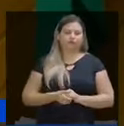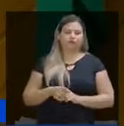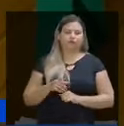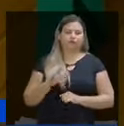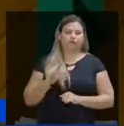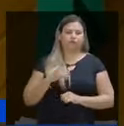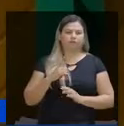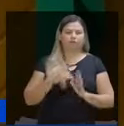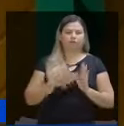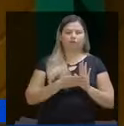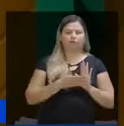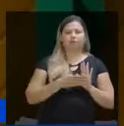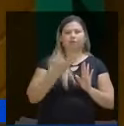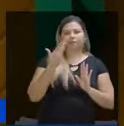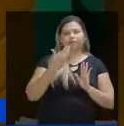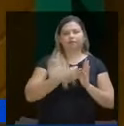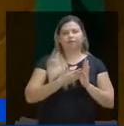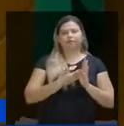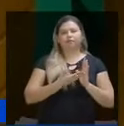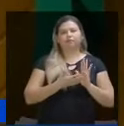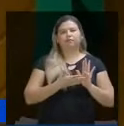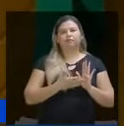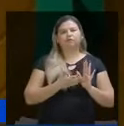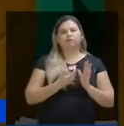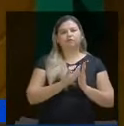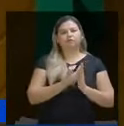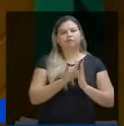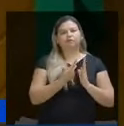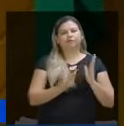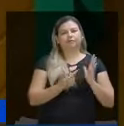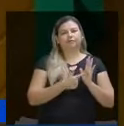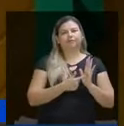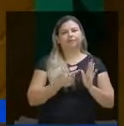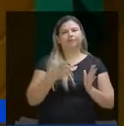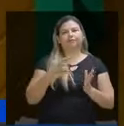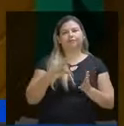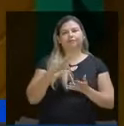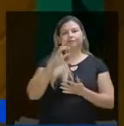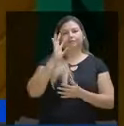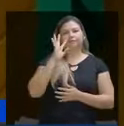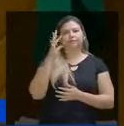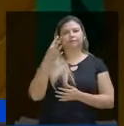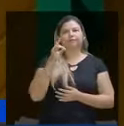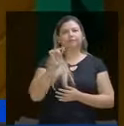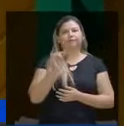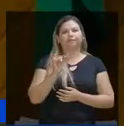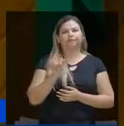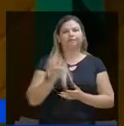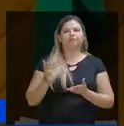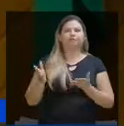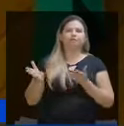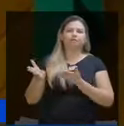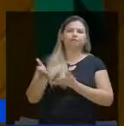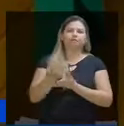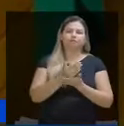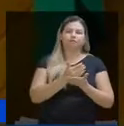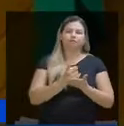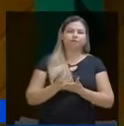na sua prestação de contas, a determinação de recolhimento de valores ao